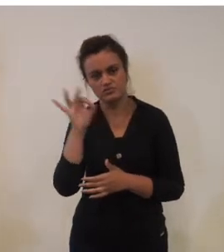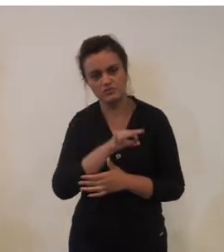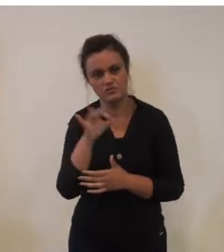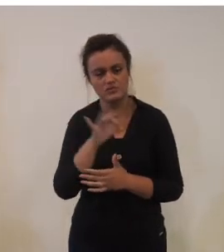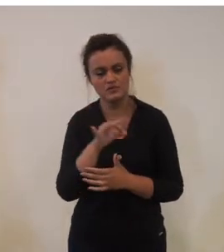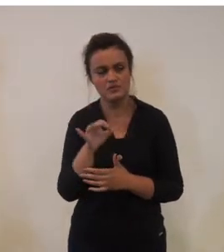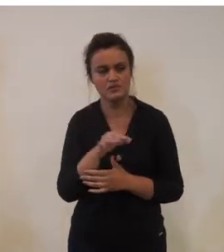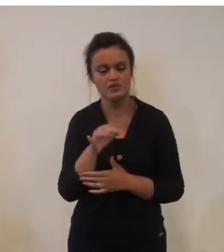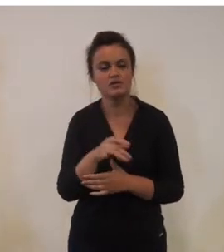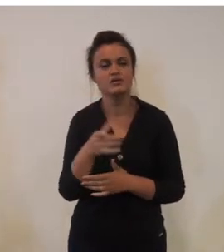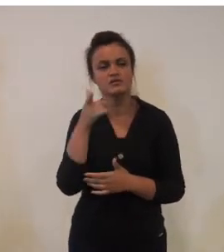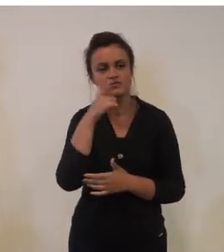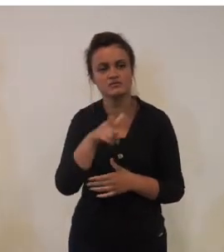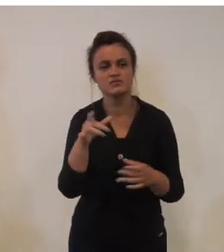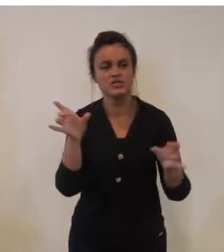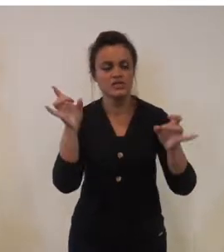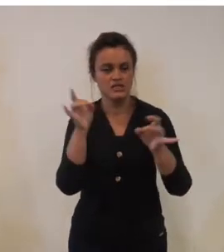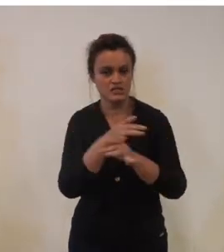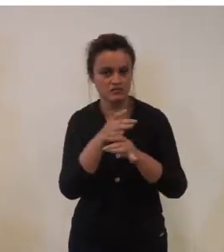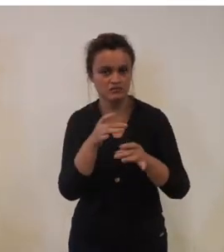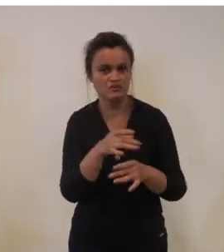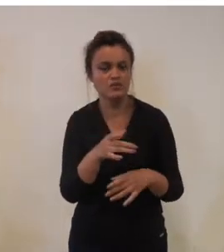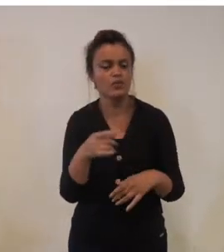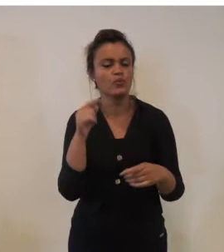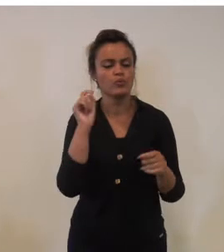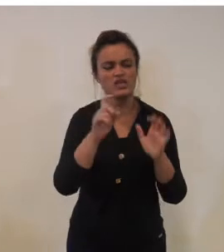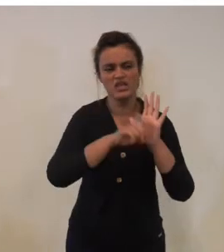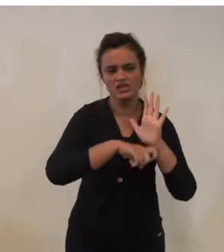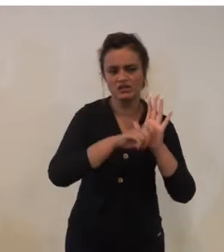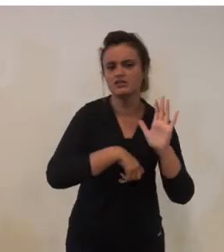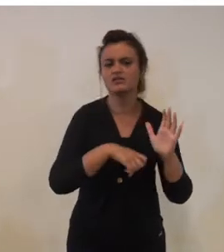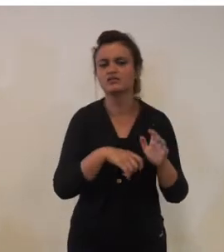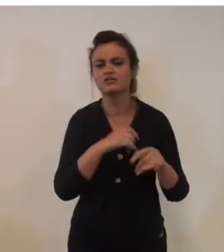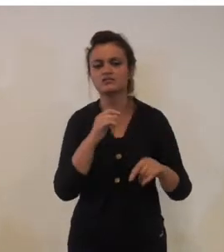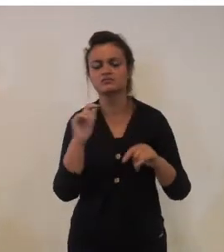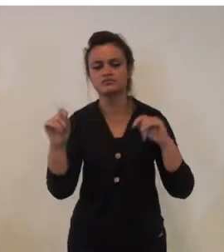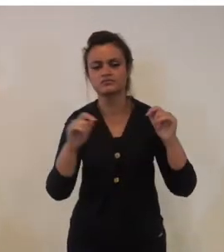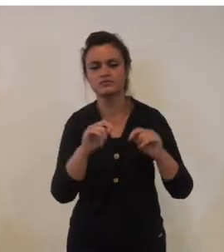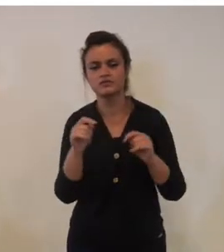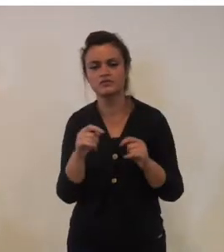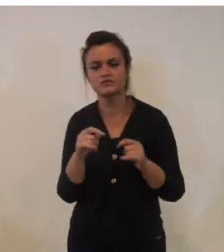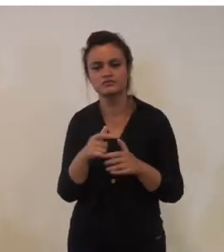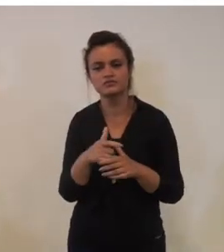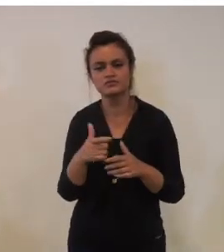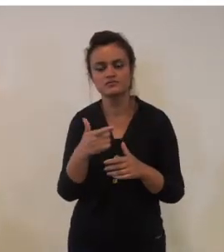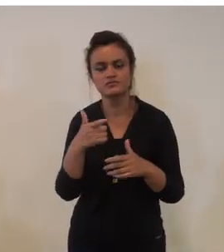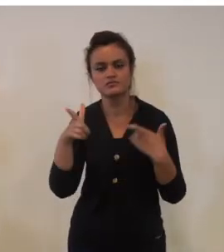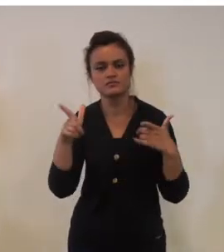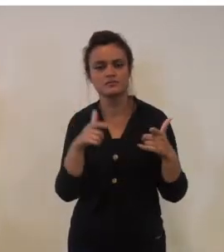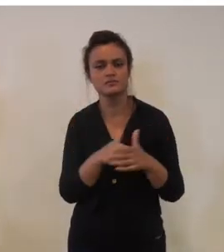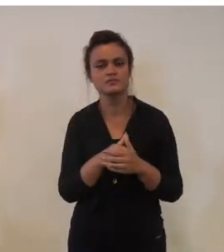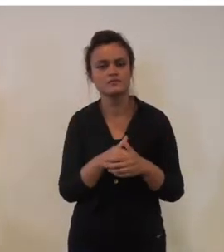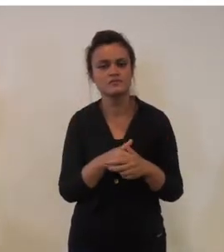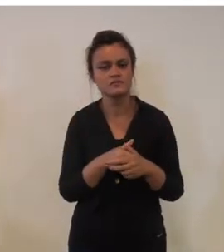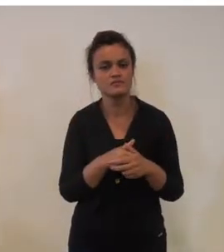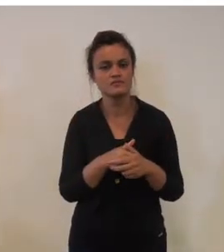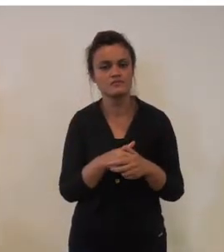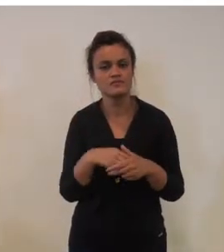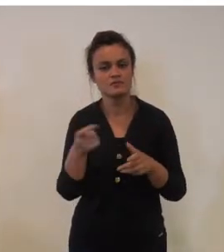é efetivamente a tarifa, o que é os outros por barreiras não tarifárias e também por